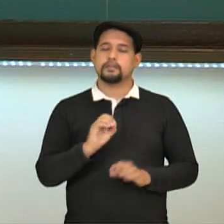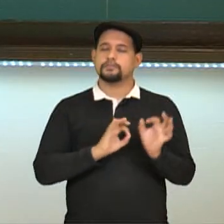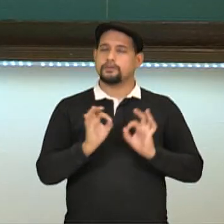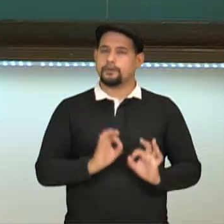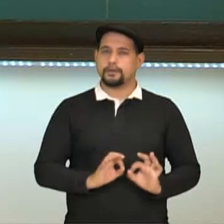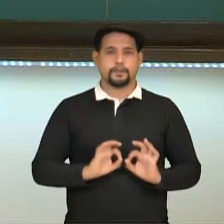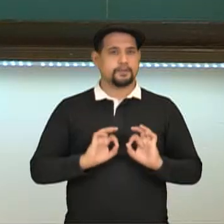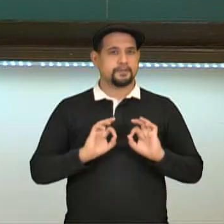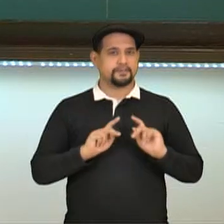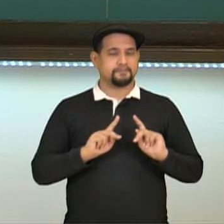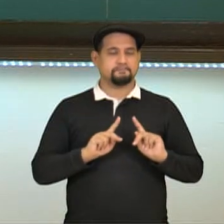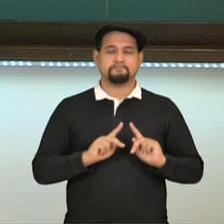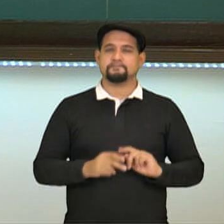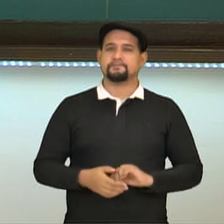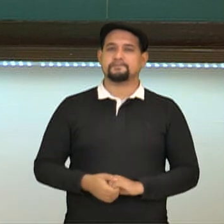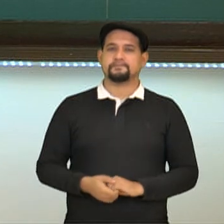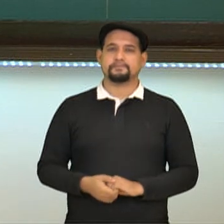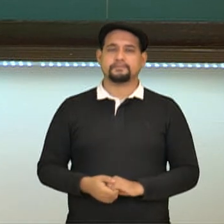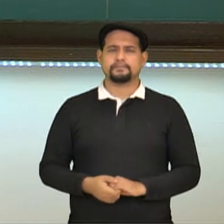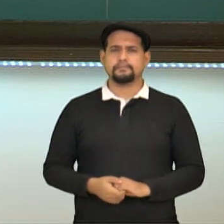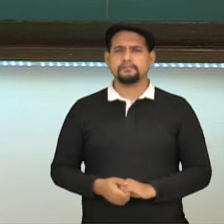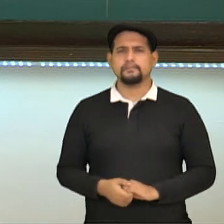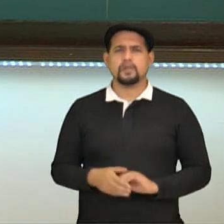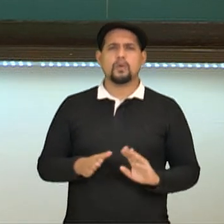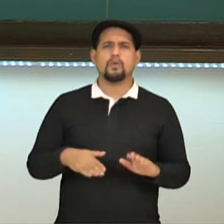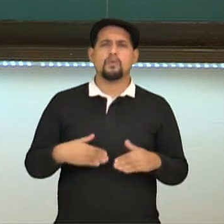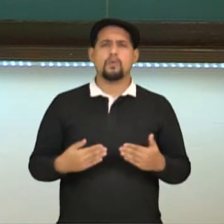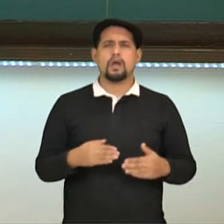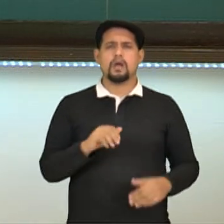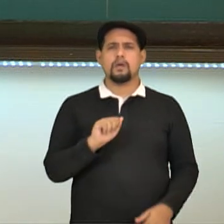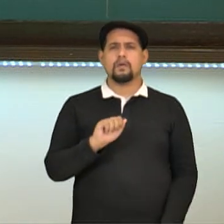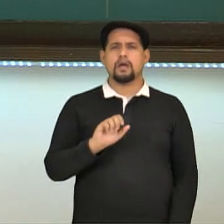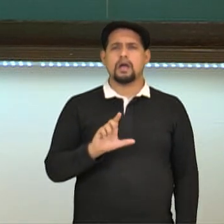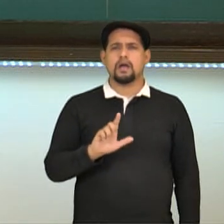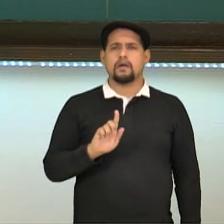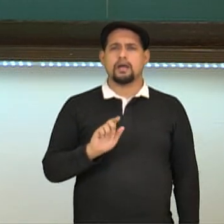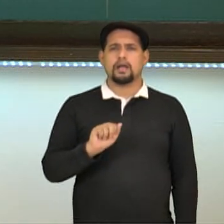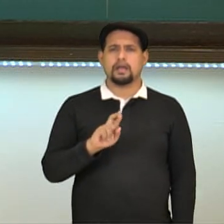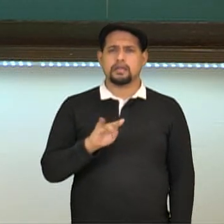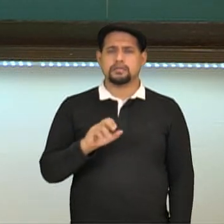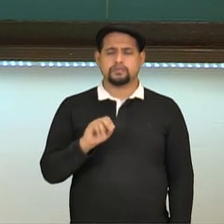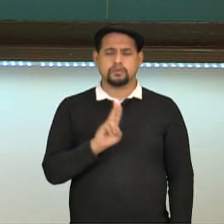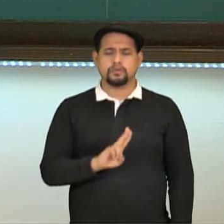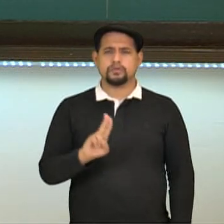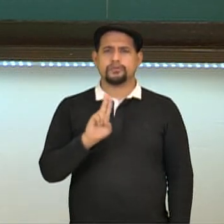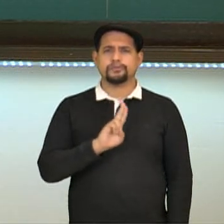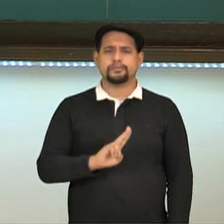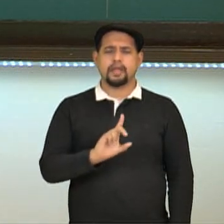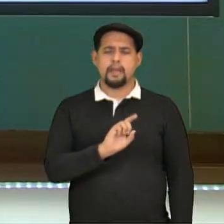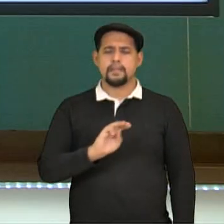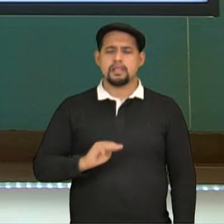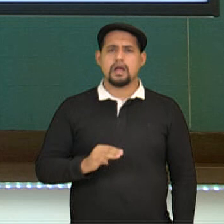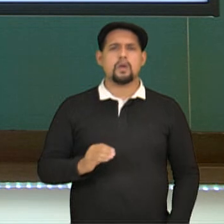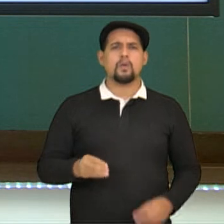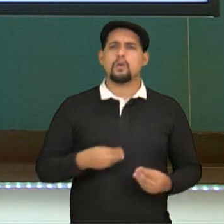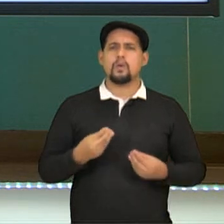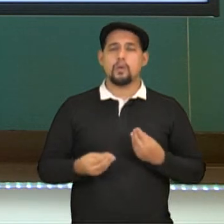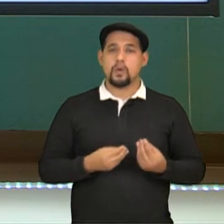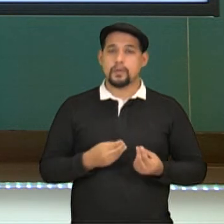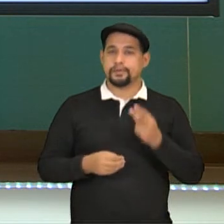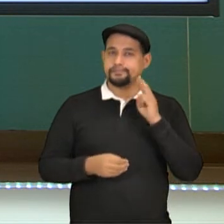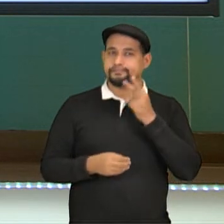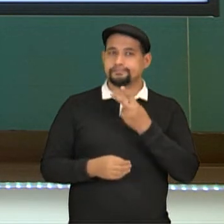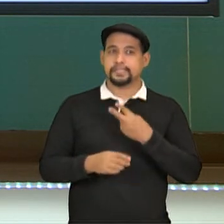ordens, ok? Muito bem. Qual o algarismo que ocupa a ordem das dezenas de milhar? Então, vou ver aqui,